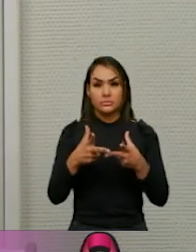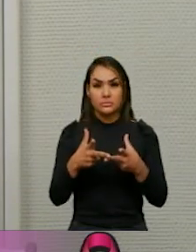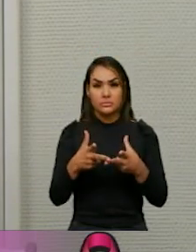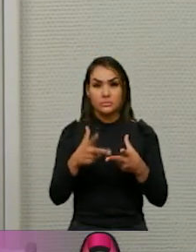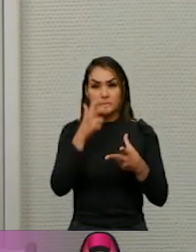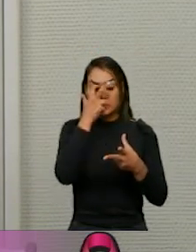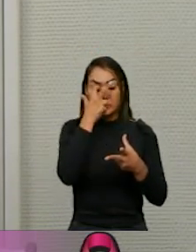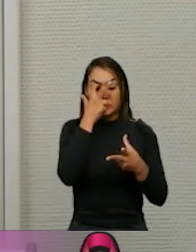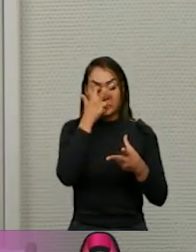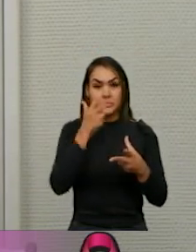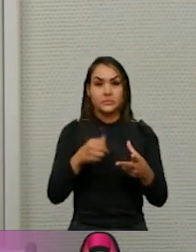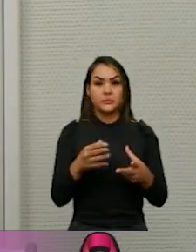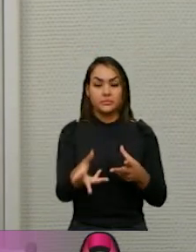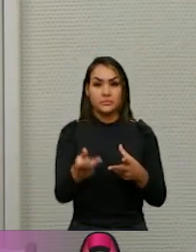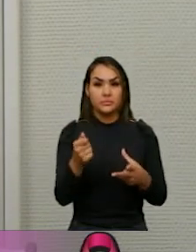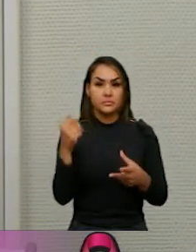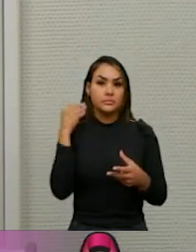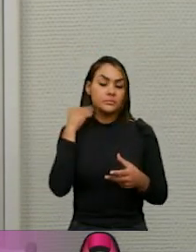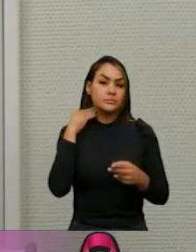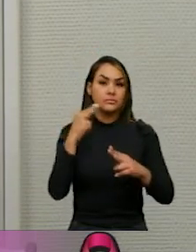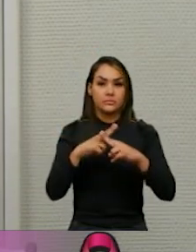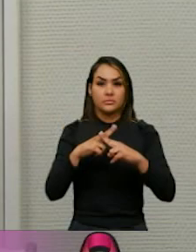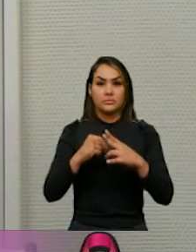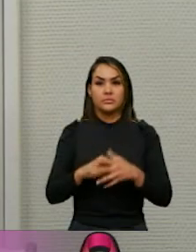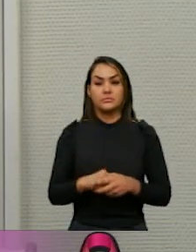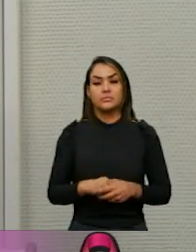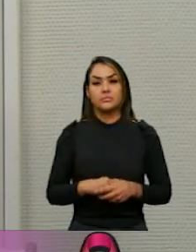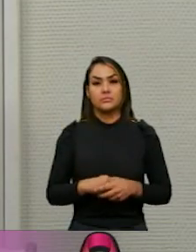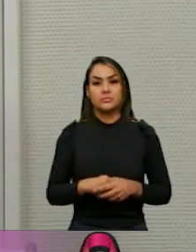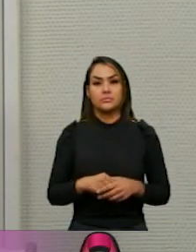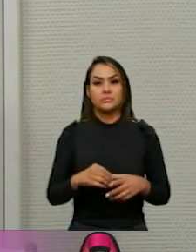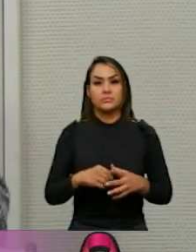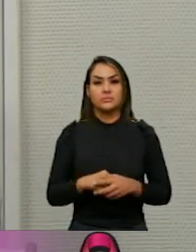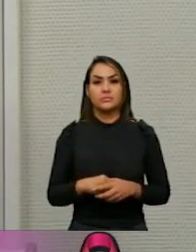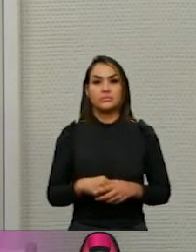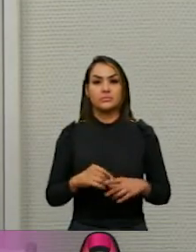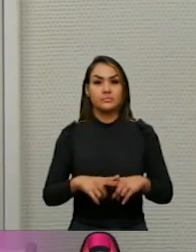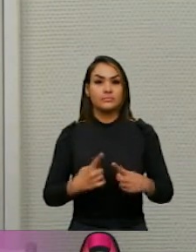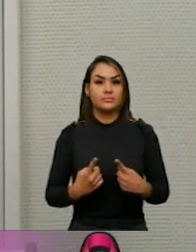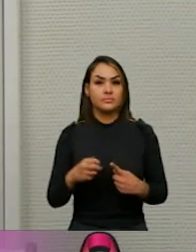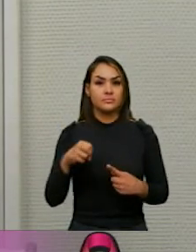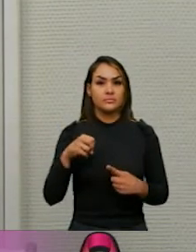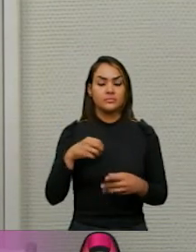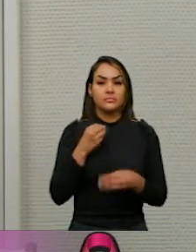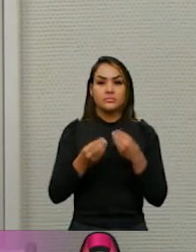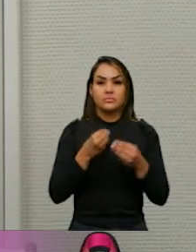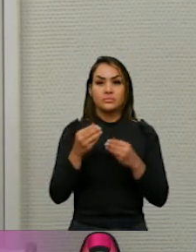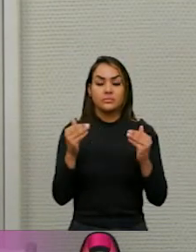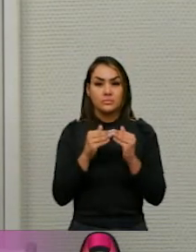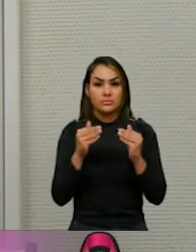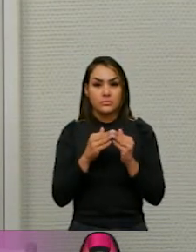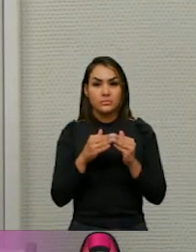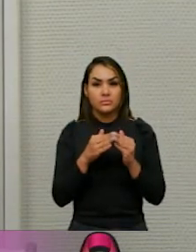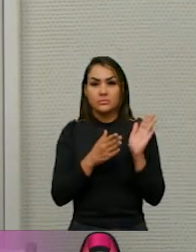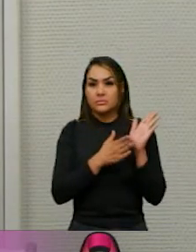Invalida desde que seja feito, efetivado isso aqui. Mas vai efetivar uma coisa que a gente não sabe quanto é o juro?